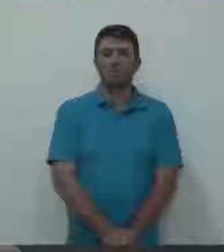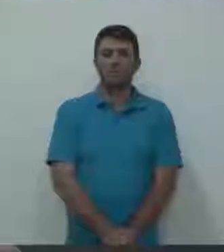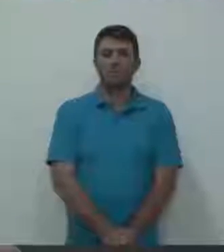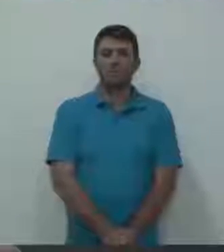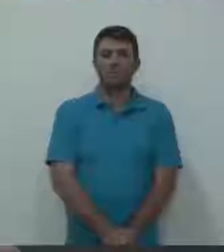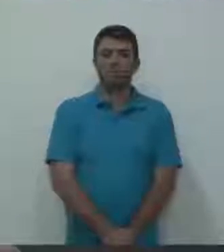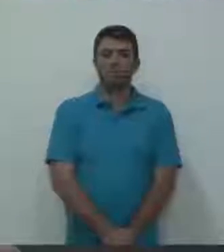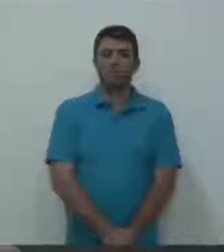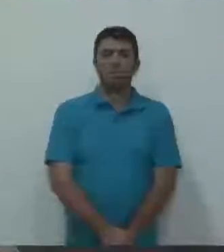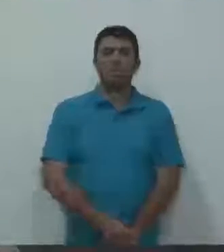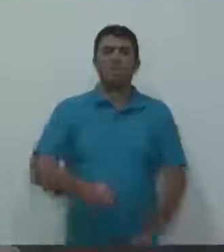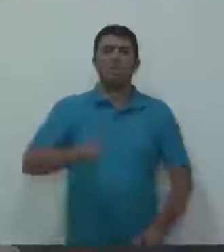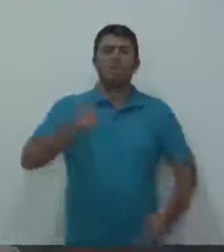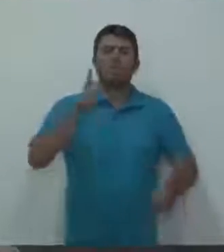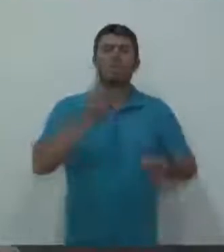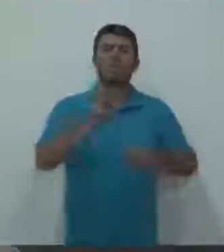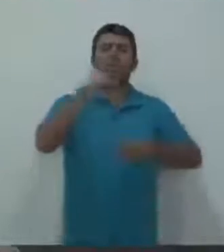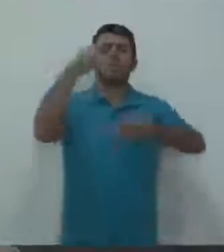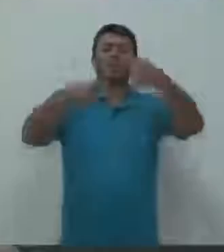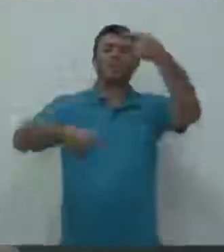Peço a palavra, senhor presidente. Tem a palavra, vereador.